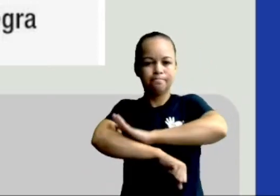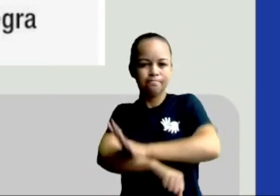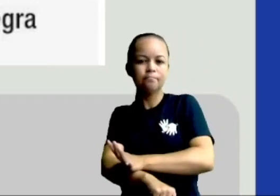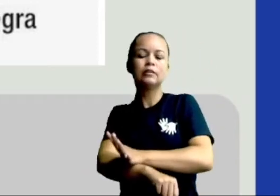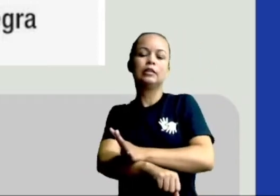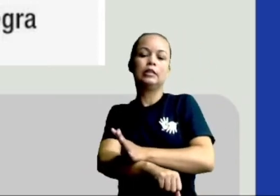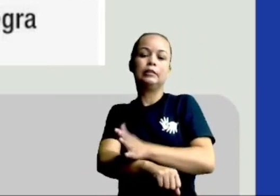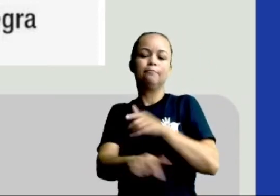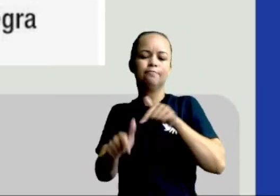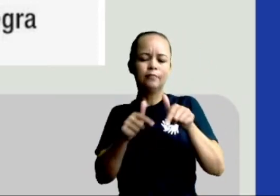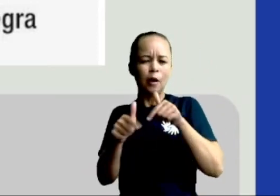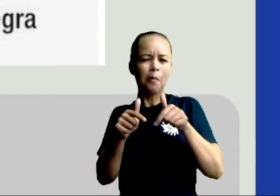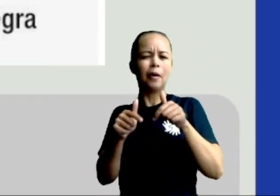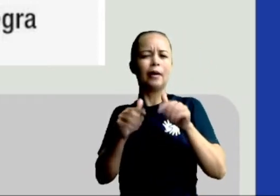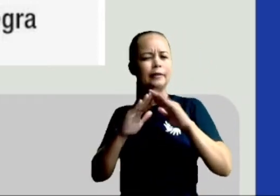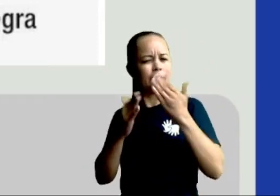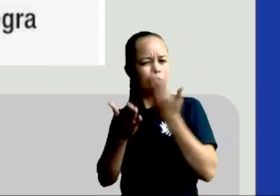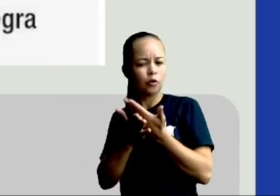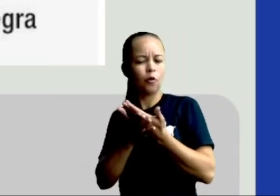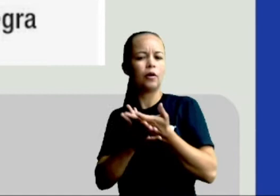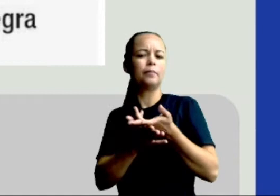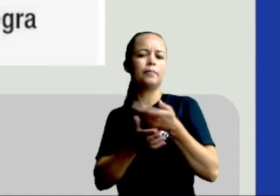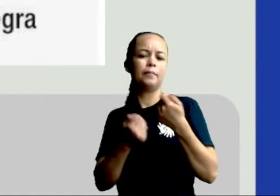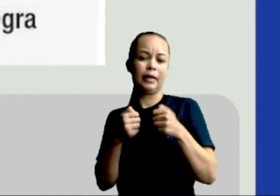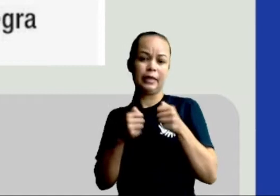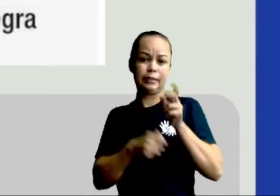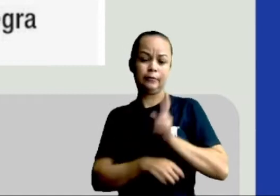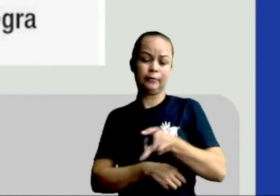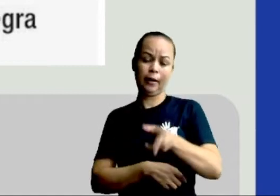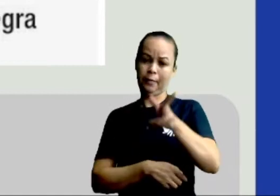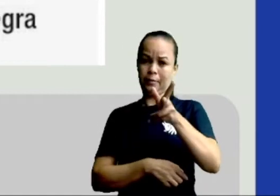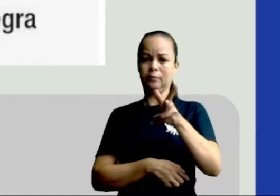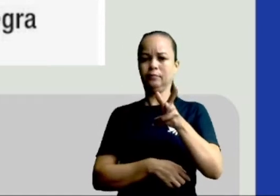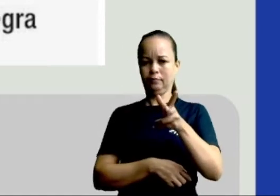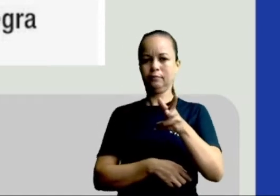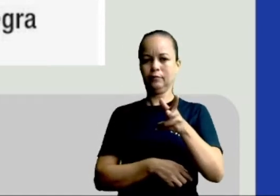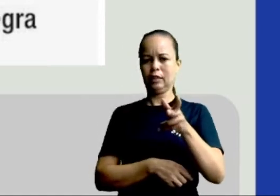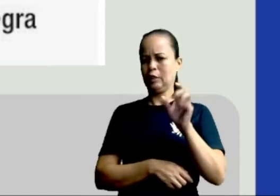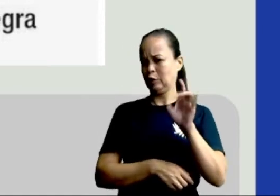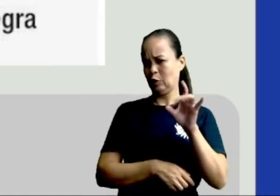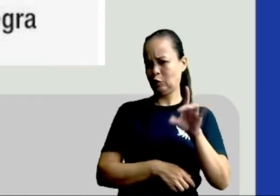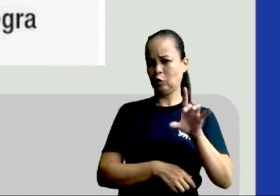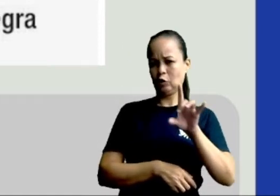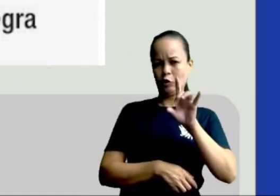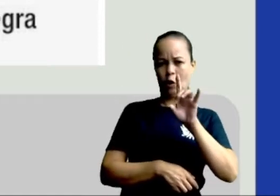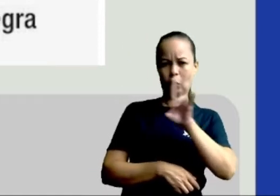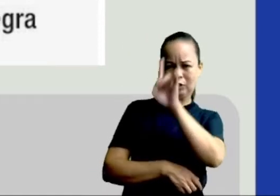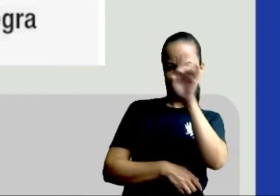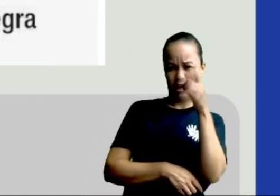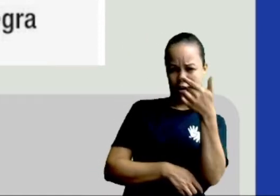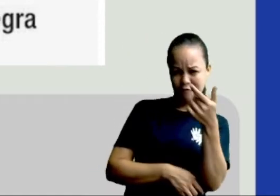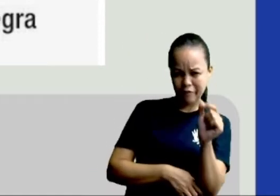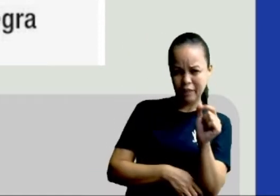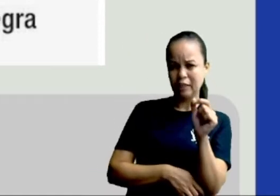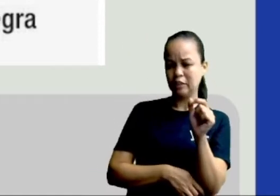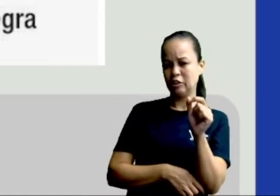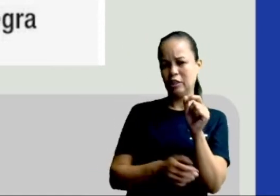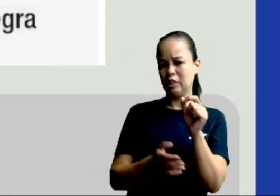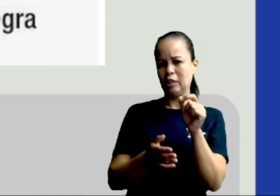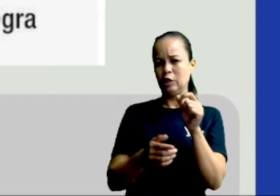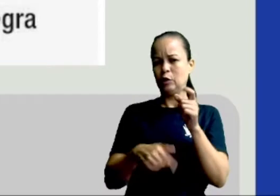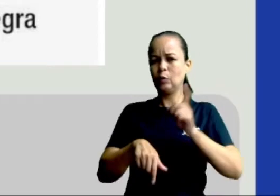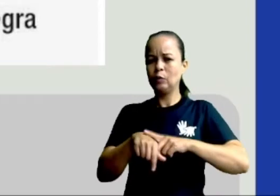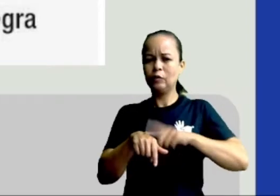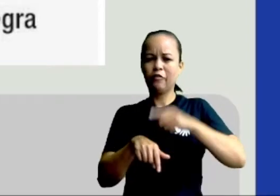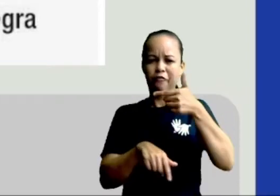precisa ser algo recorrente. Ou seja, gente, não tem que ser só trabalhado no dia 20, na época do dia 20,